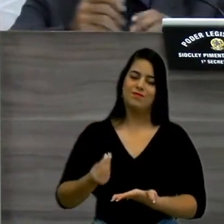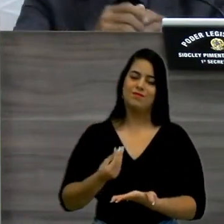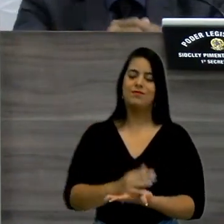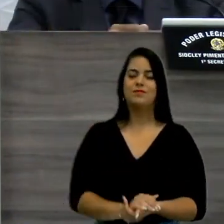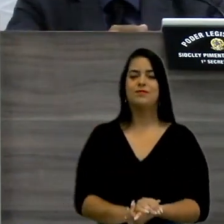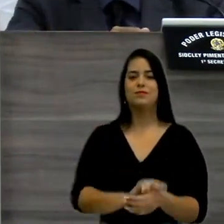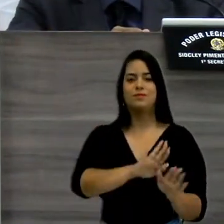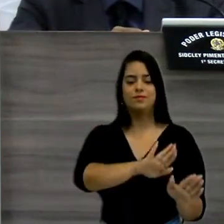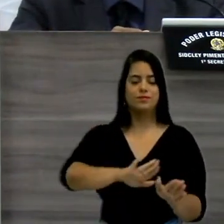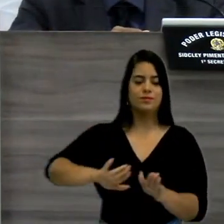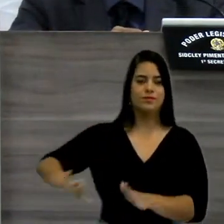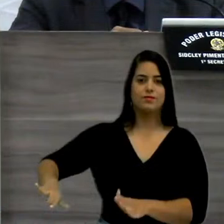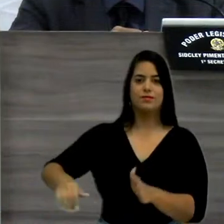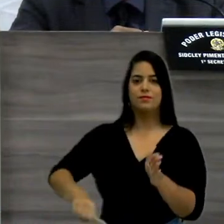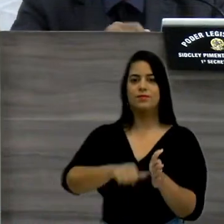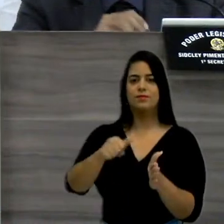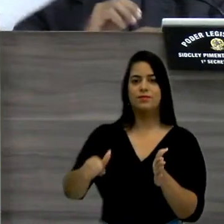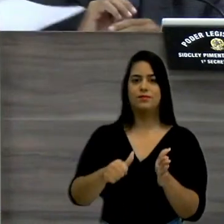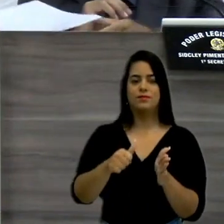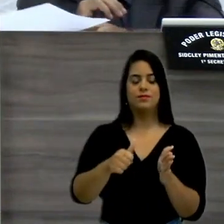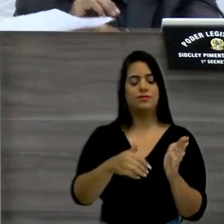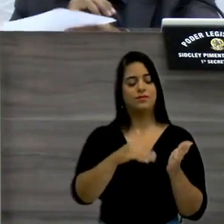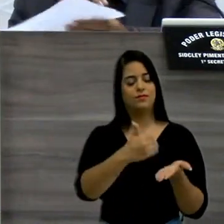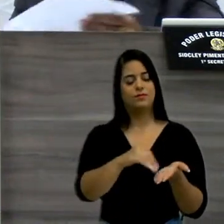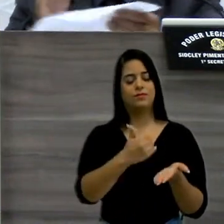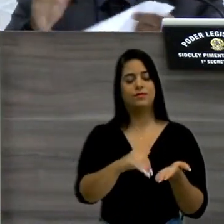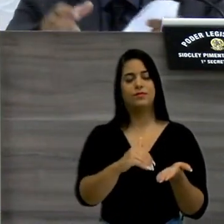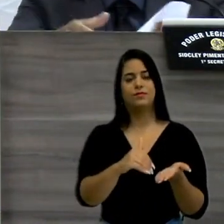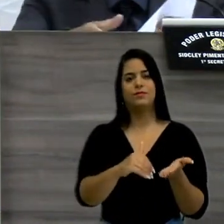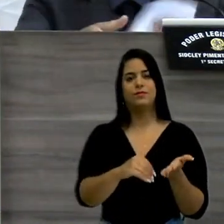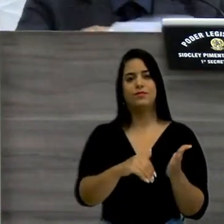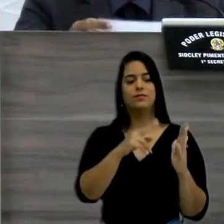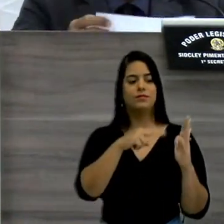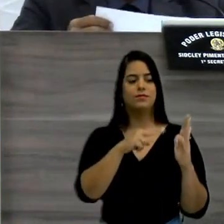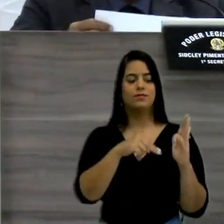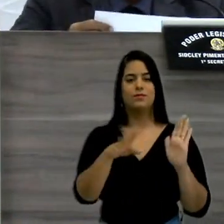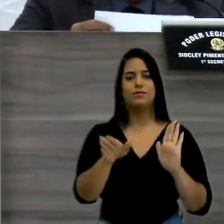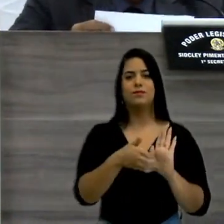Passo para o primeiro secretário fazer a leitura da pauta da sessão.